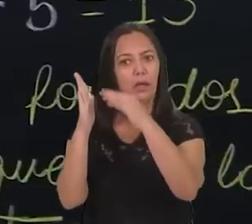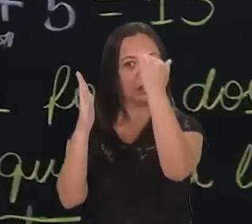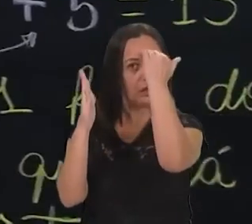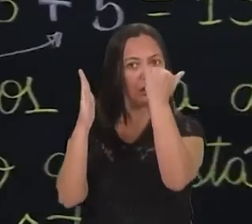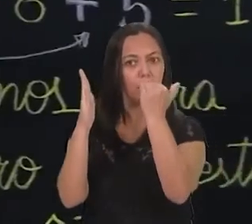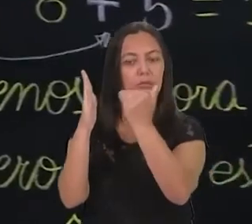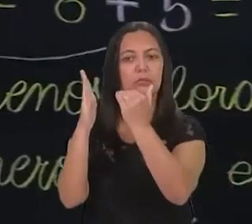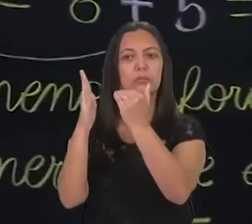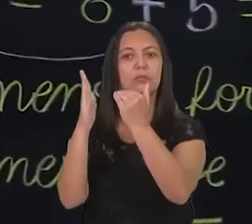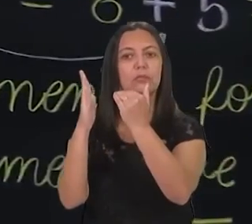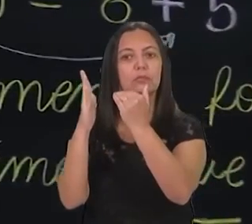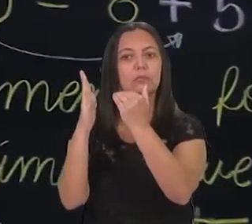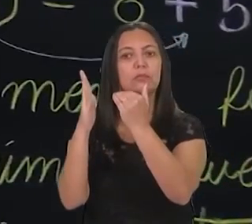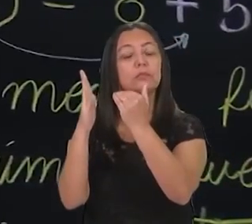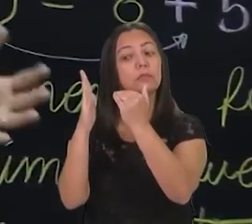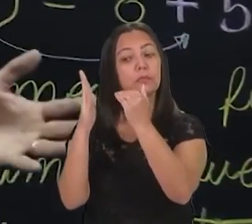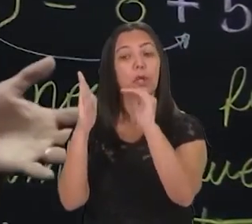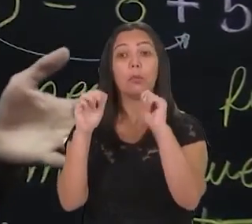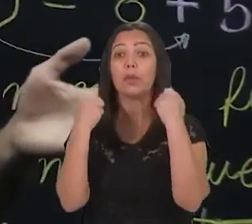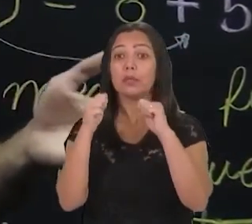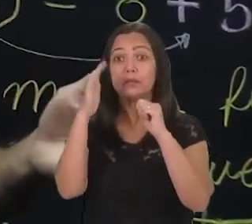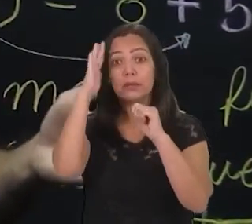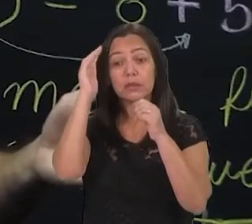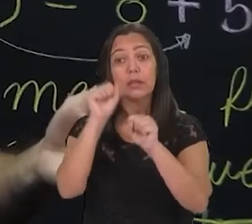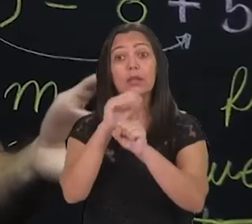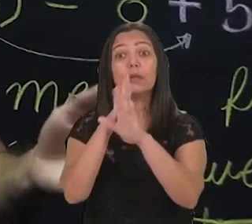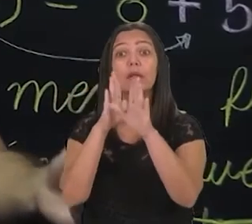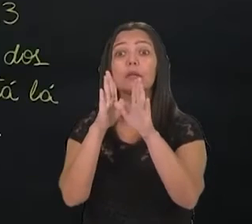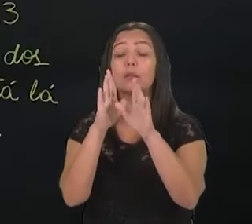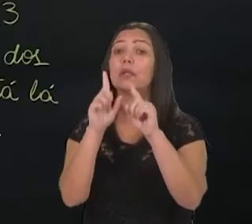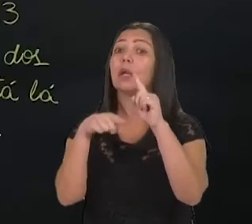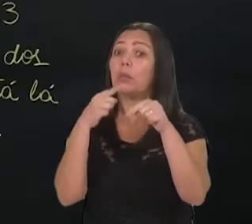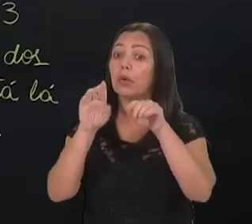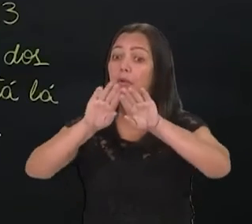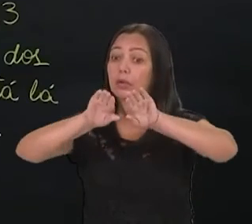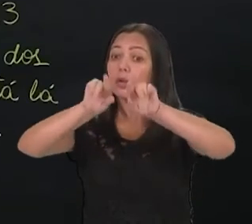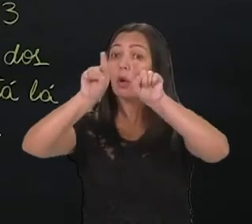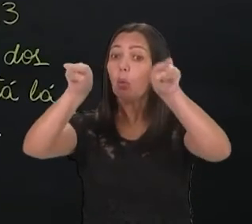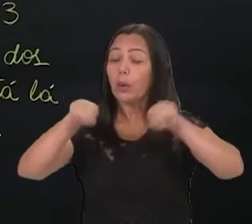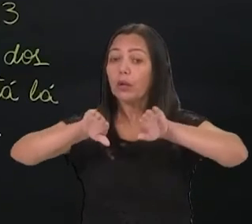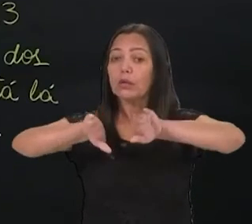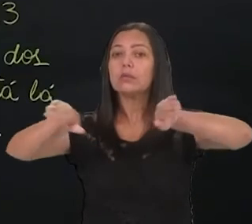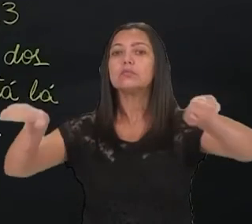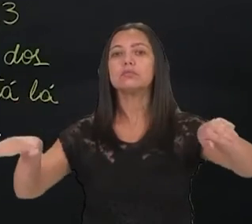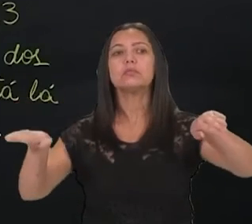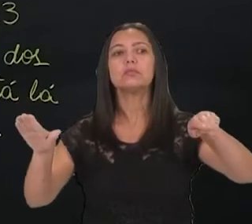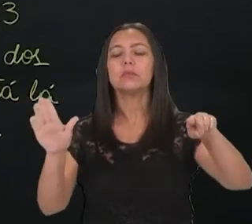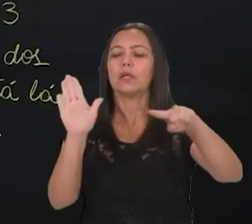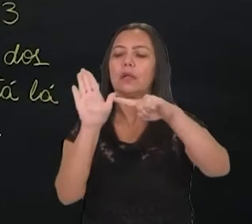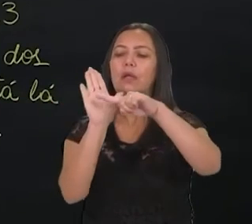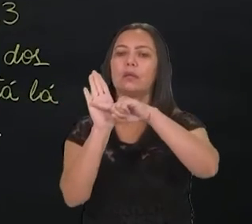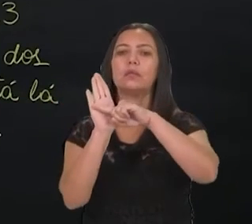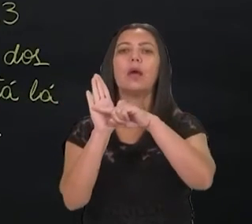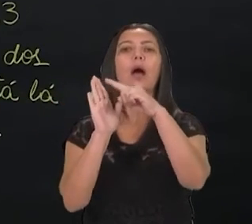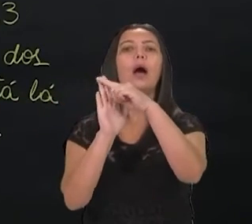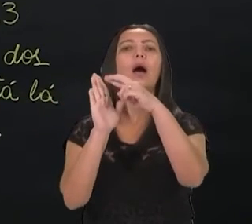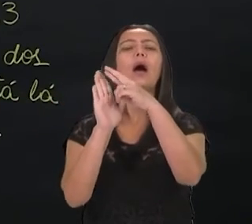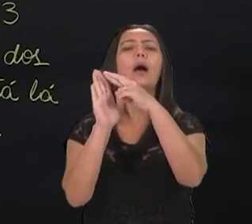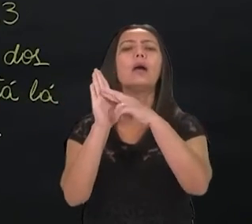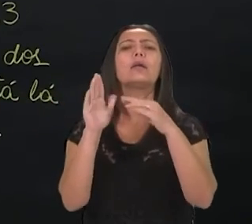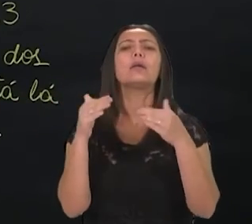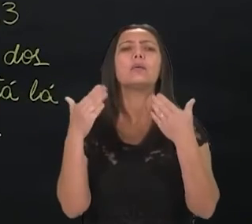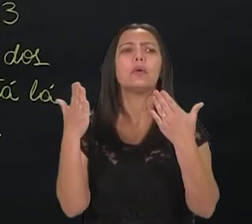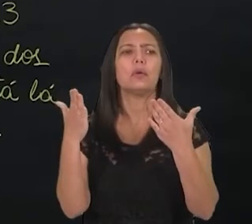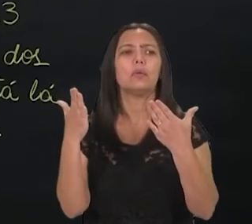regras para que esses parênteses sumam da nossa conta, tá? E em relação à subtração, a regra é